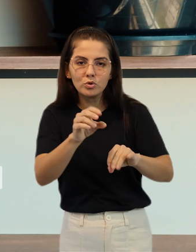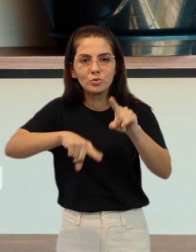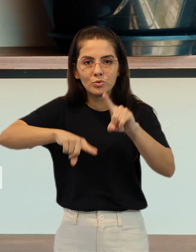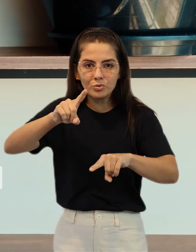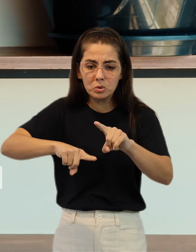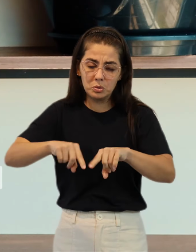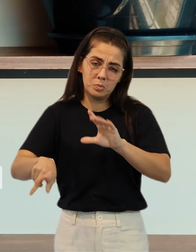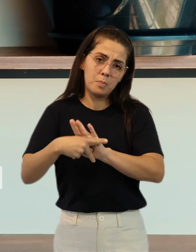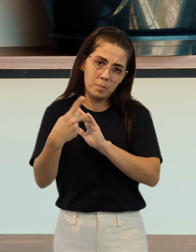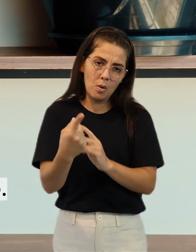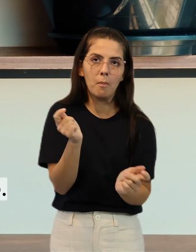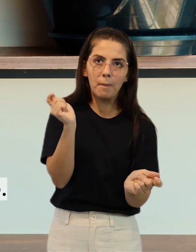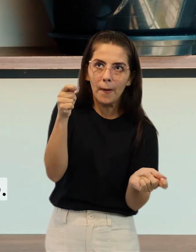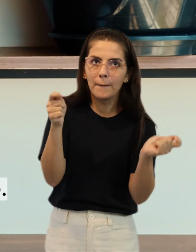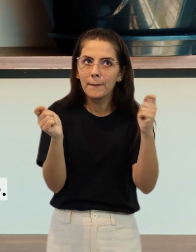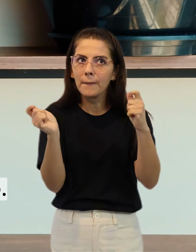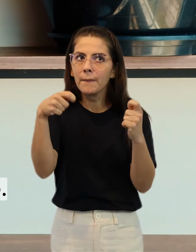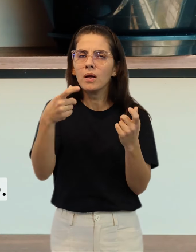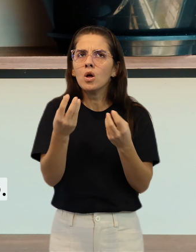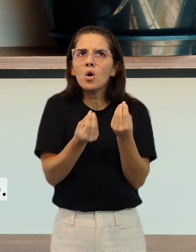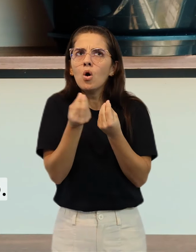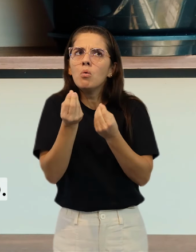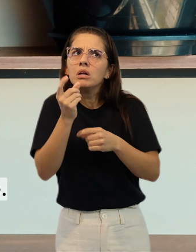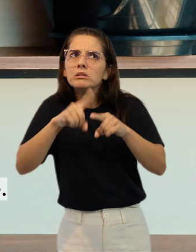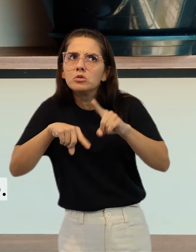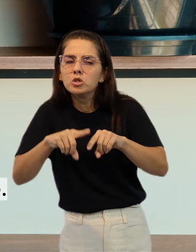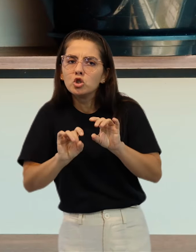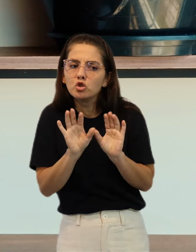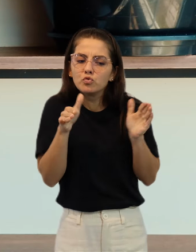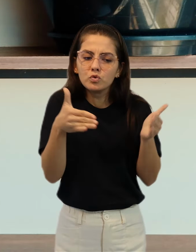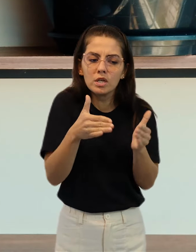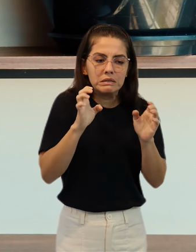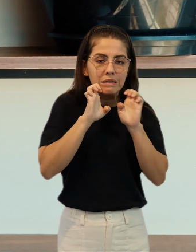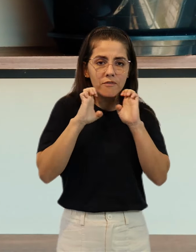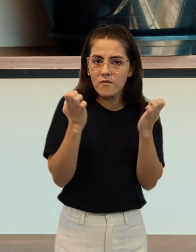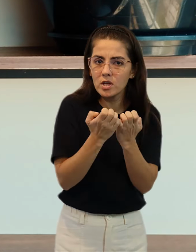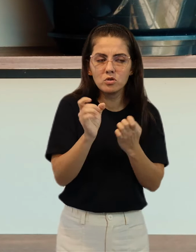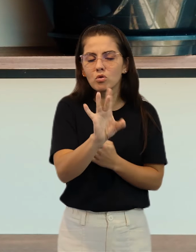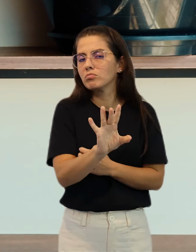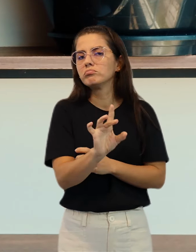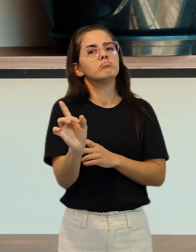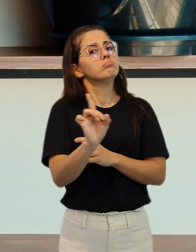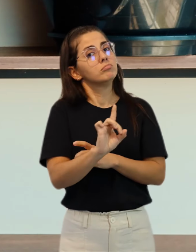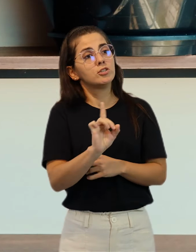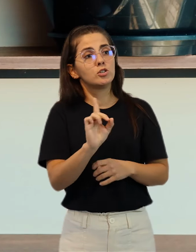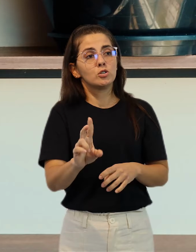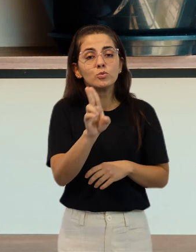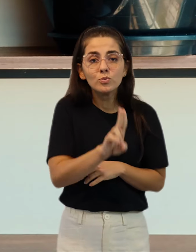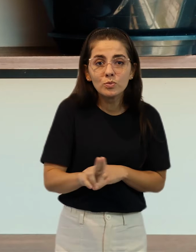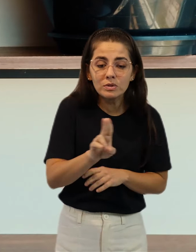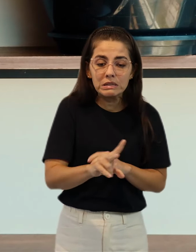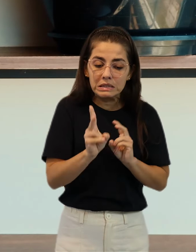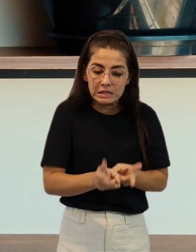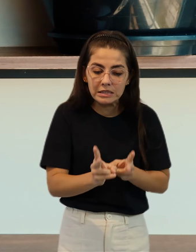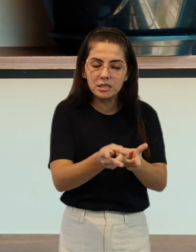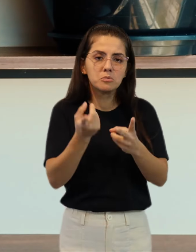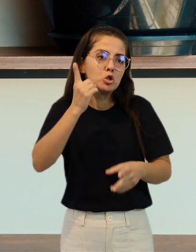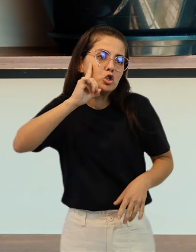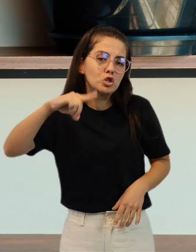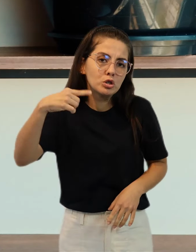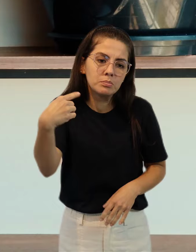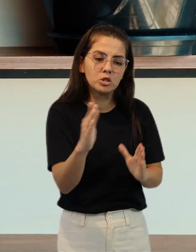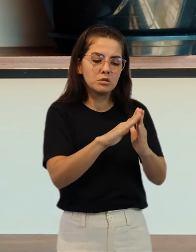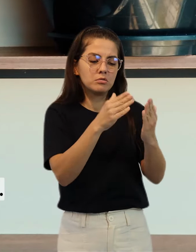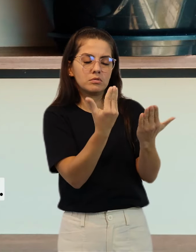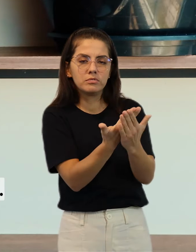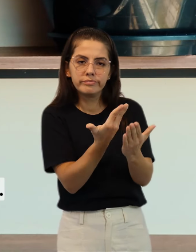de bandas e fanfarras, que esses instrumentos não fossem apenas para um evento, que fossem utilizados no cotidiano das aulas, no dia a